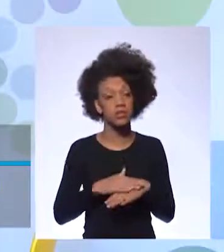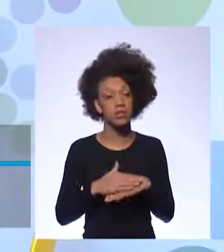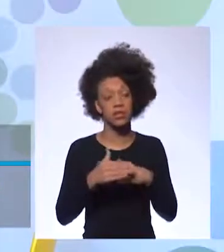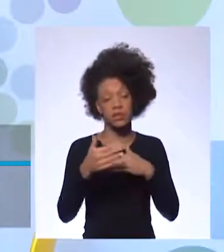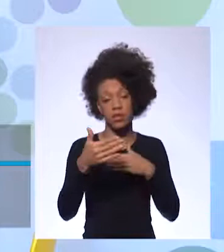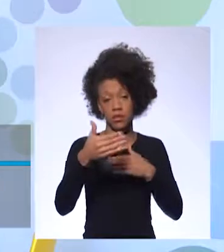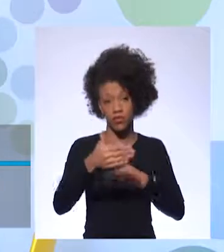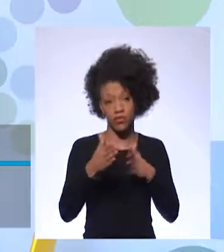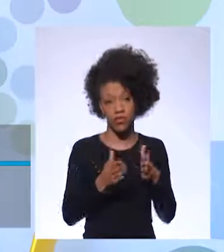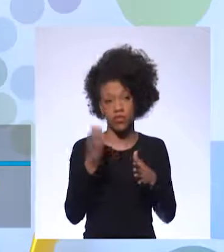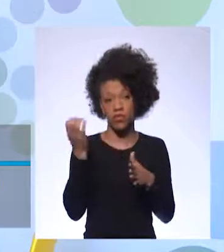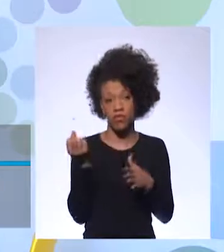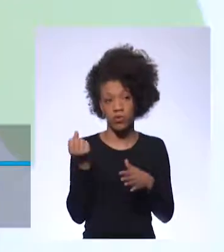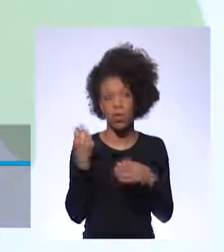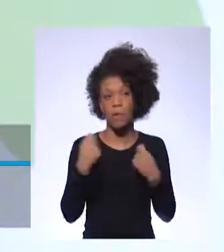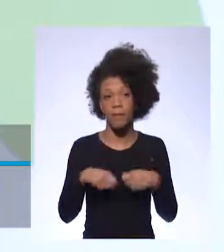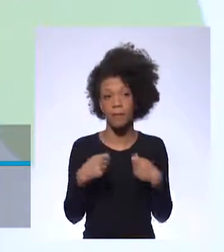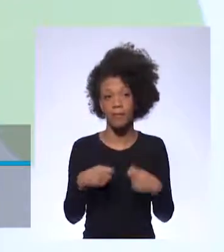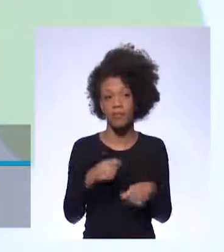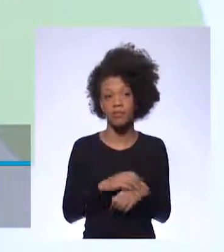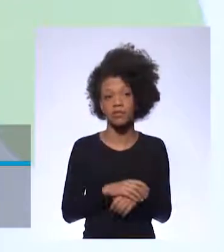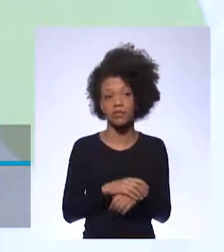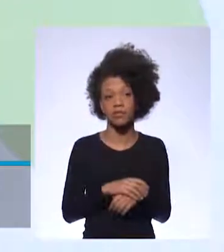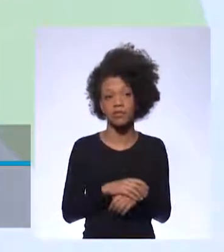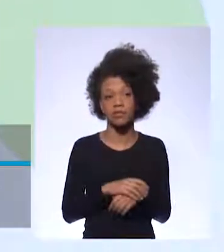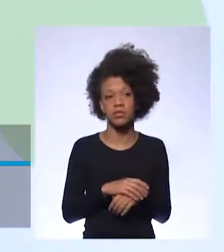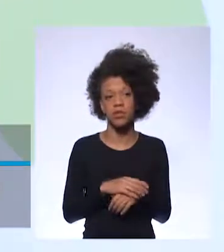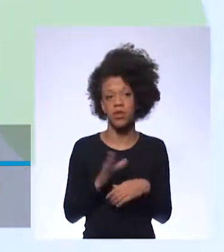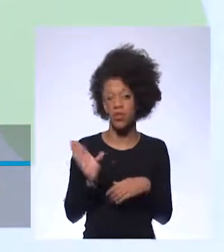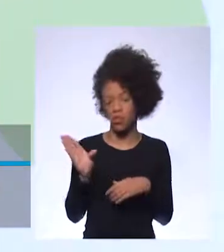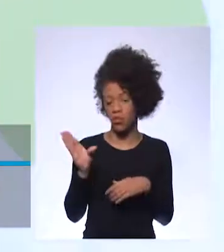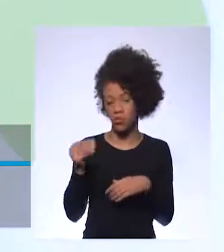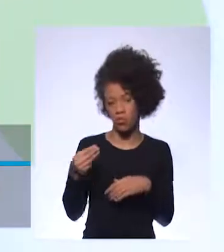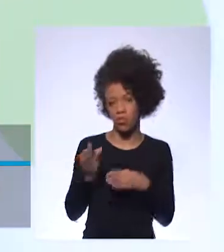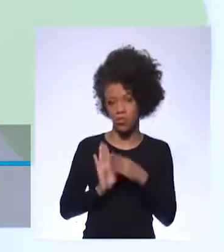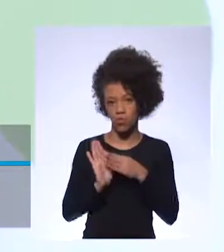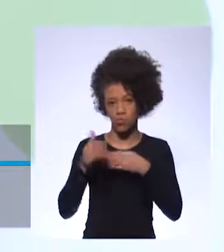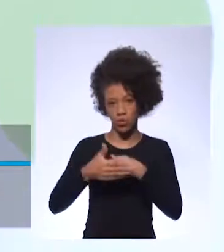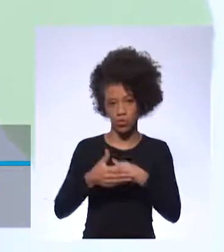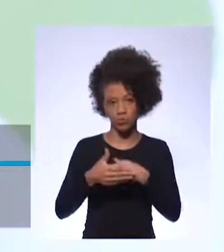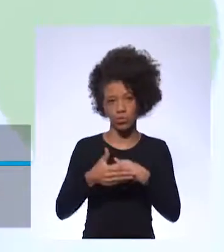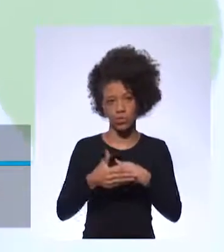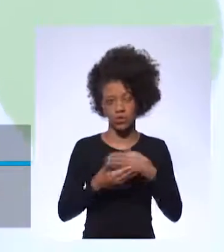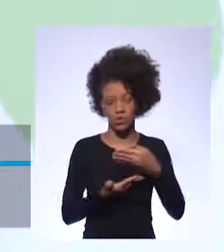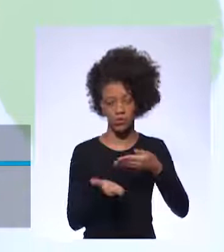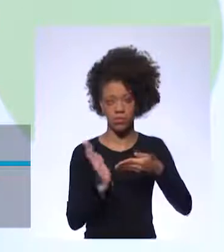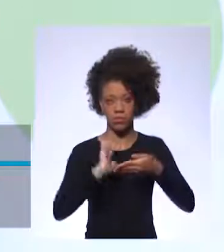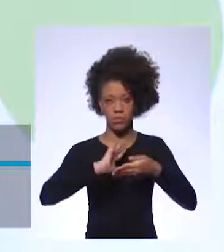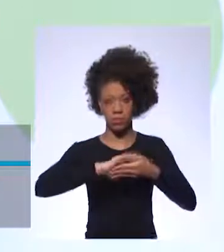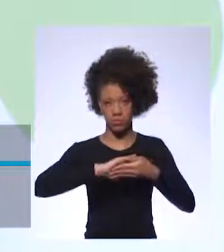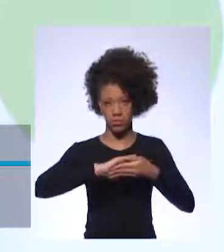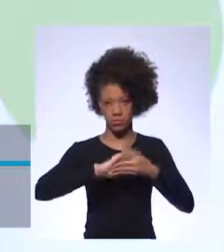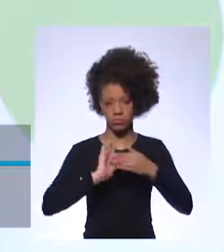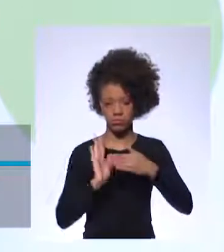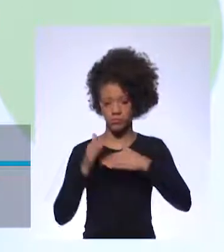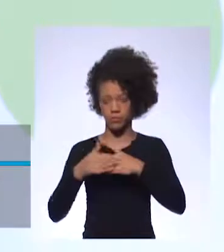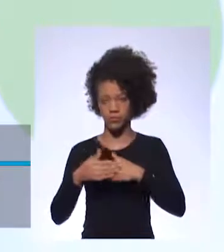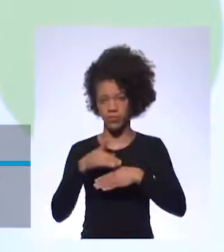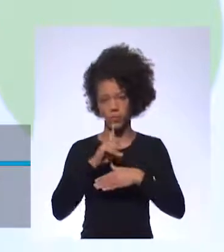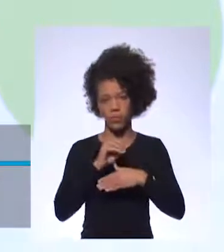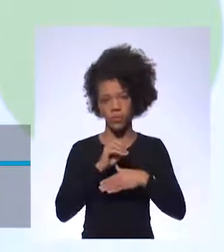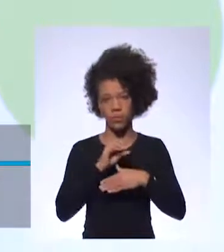não precisa fazer isso aqui ó tá vendo que tem um uma dobradinha para frente uma dobradinha para trás